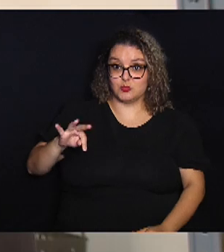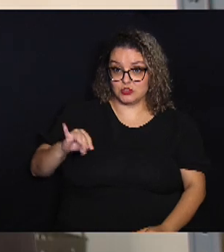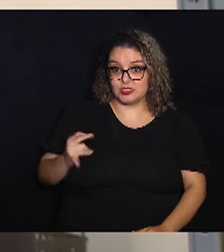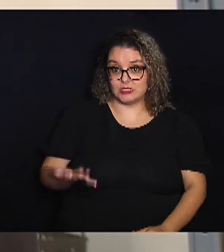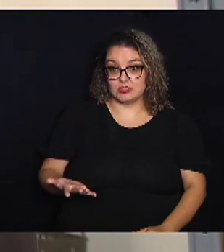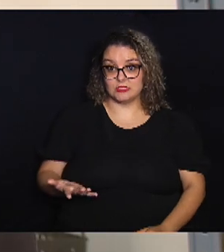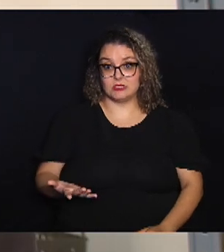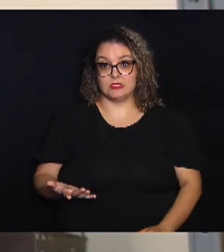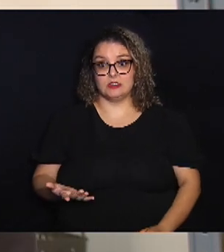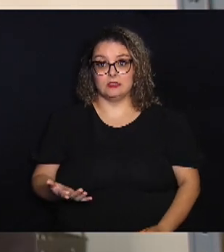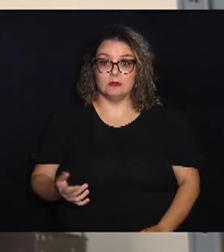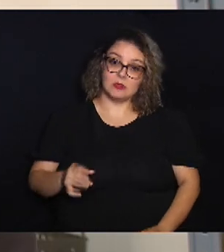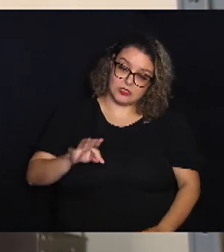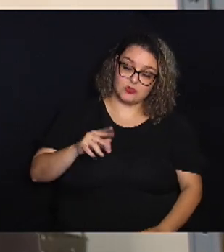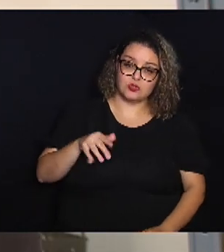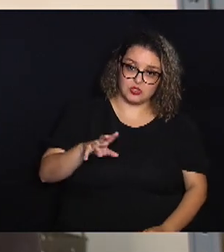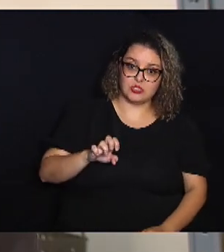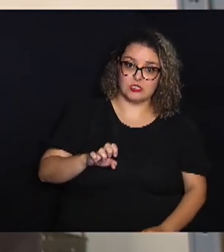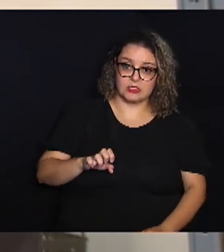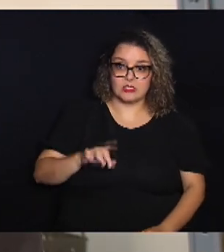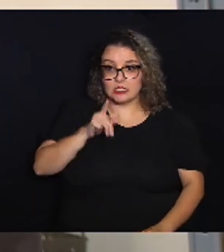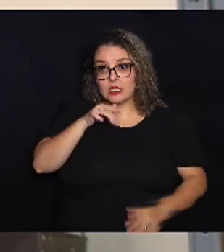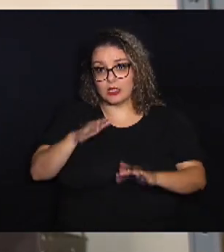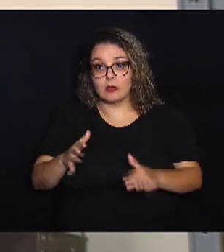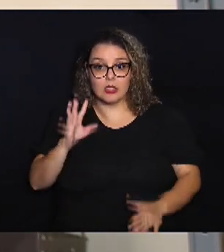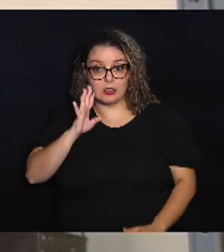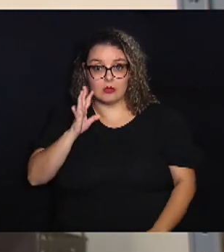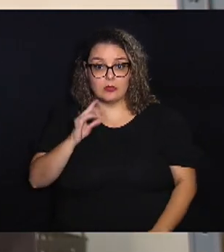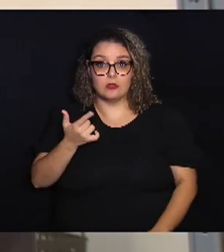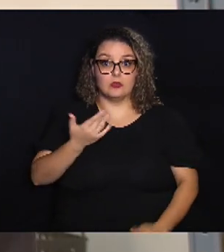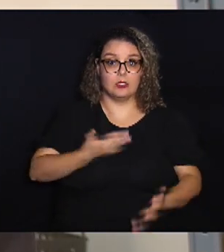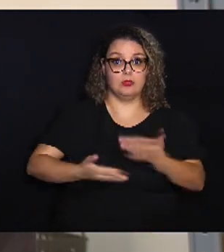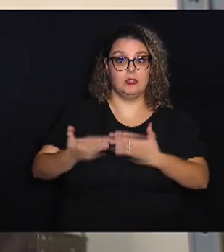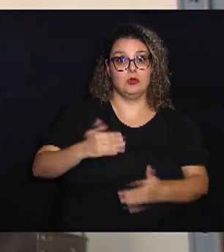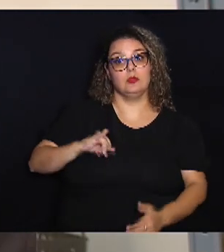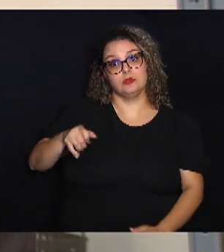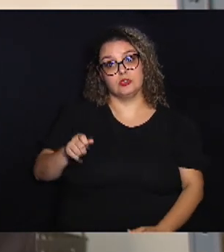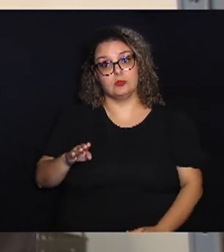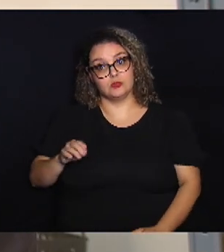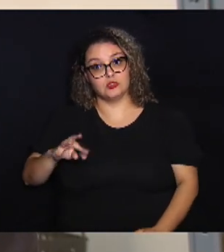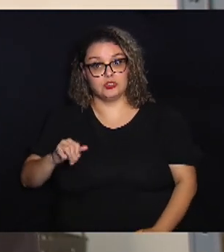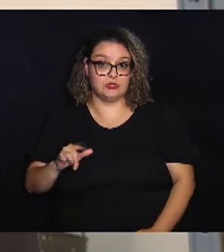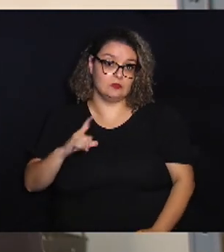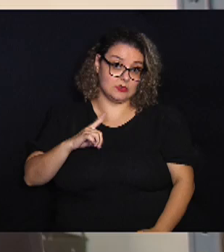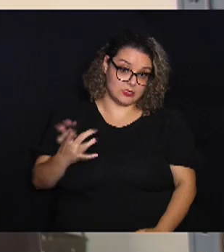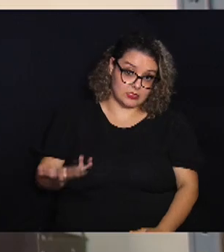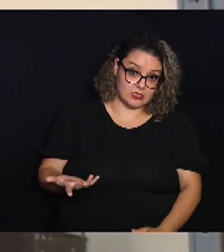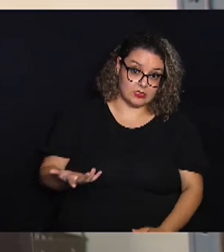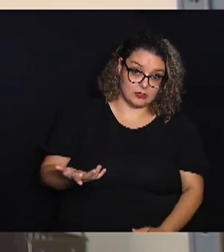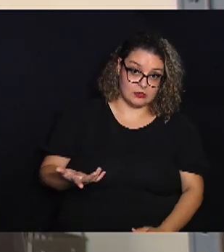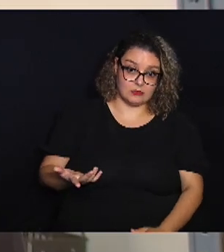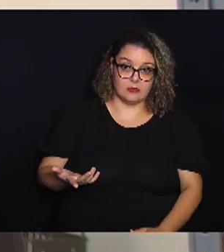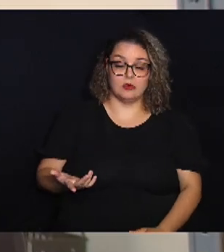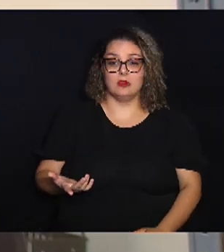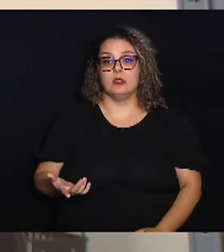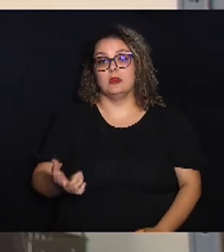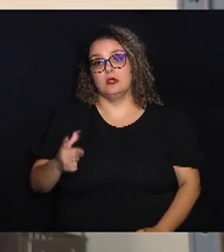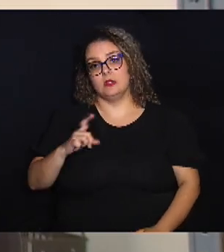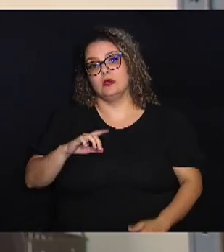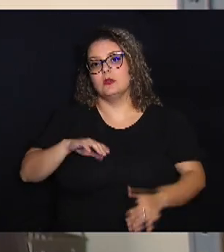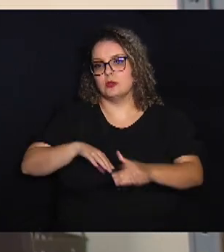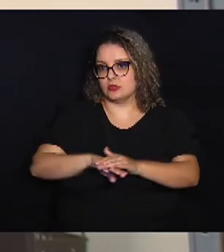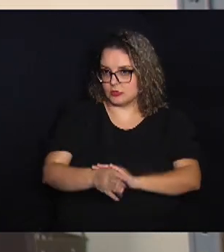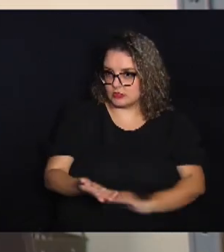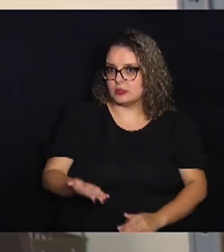a tigre d'água é um animal bacana também. Não vai ter interação que um jabuti vai ter. Ela vem, acostuma com você para